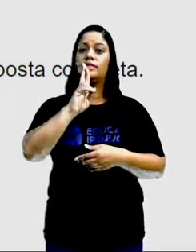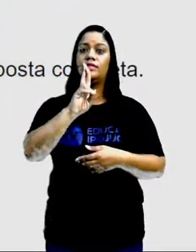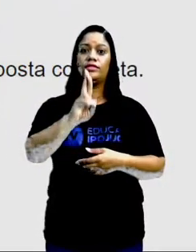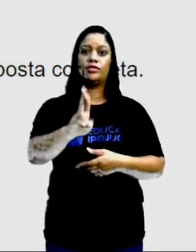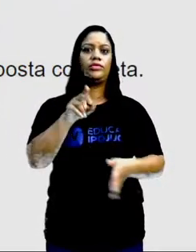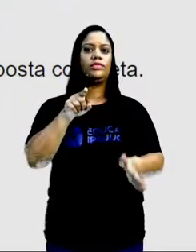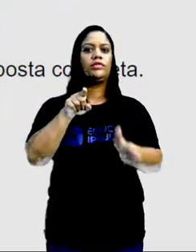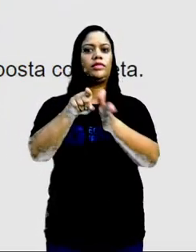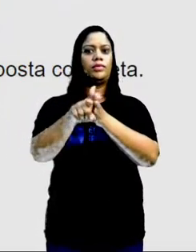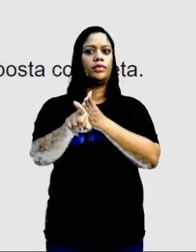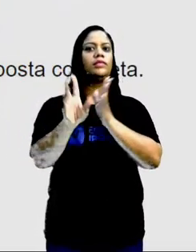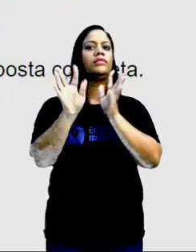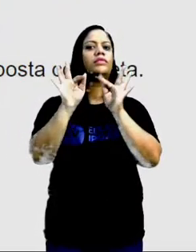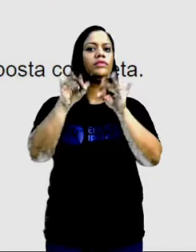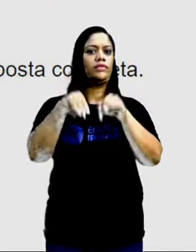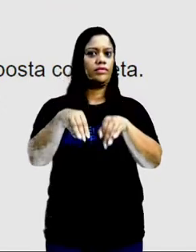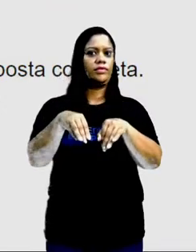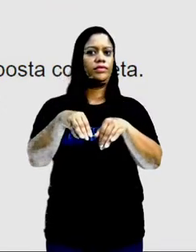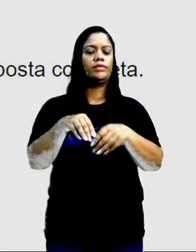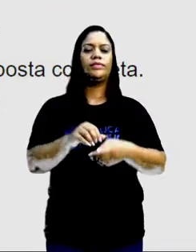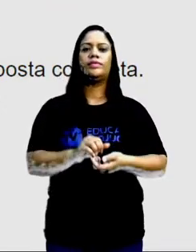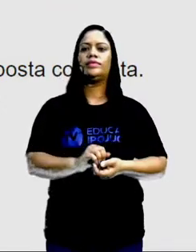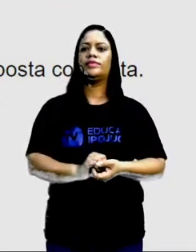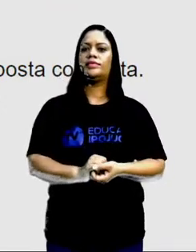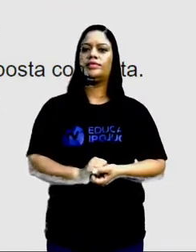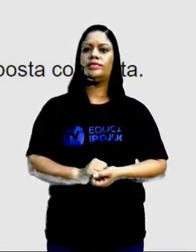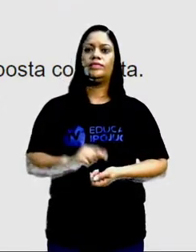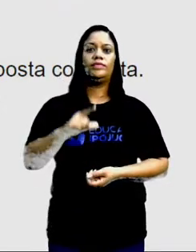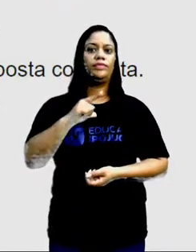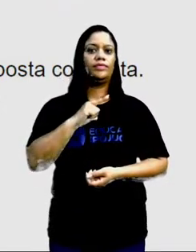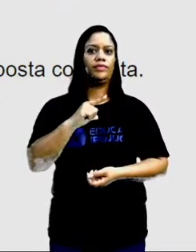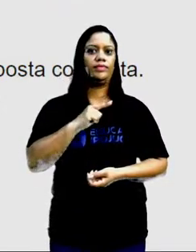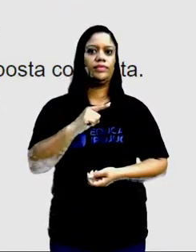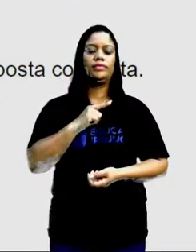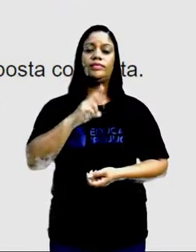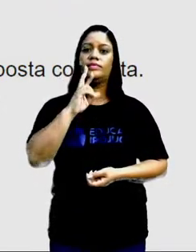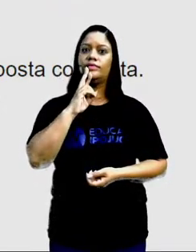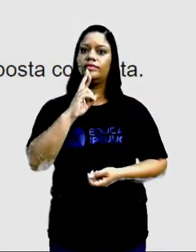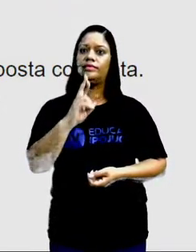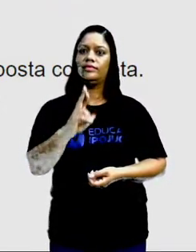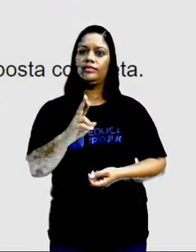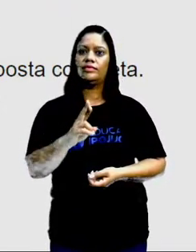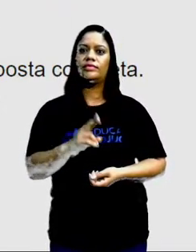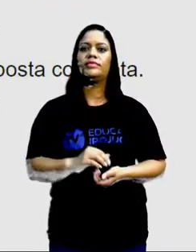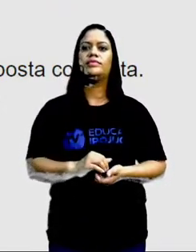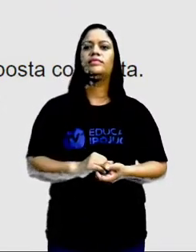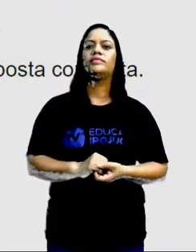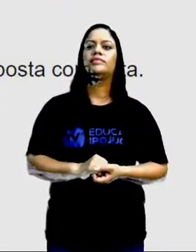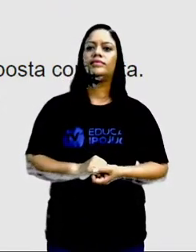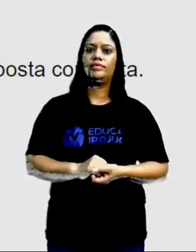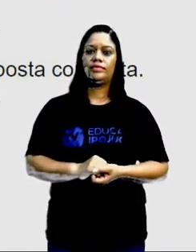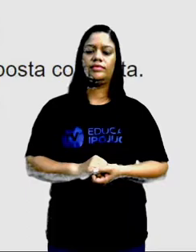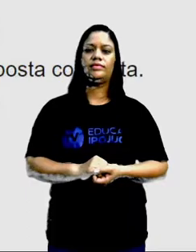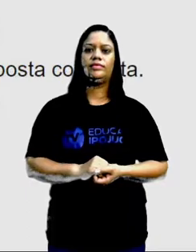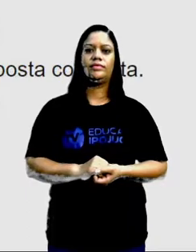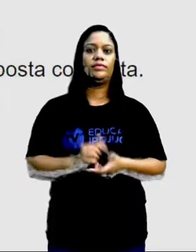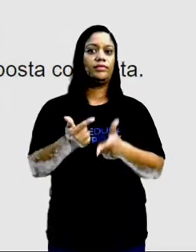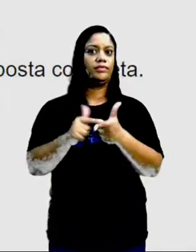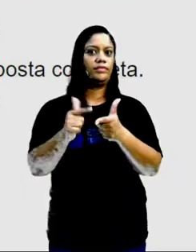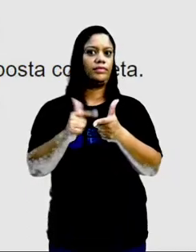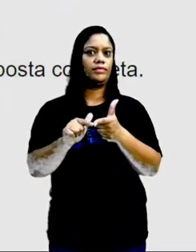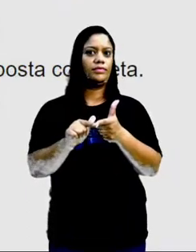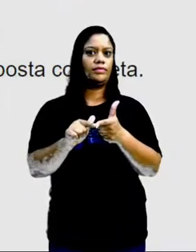da pergunta final. Aí você terá respondido a situação